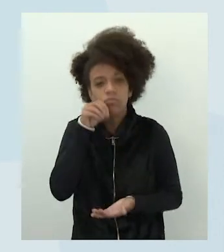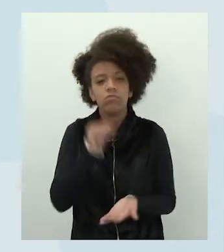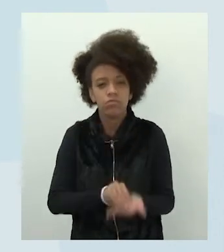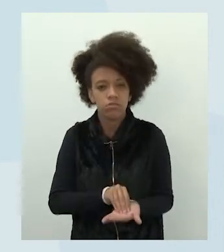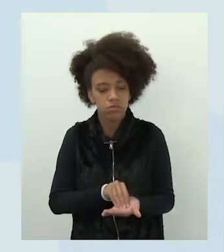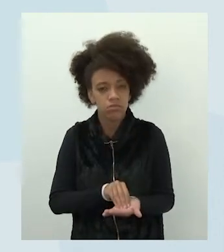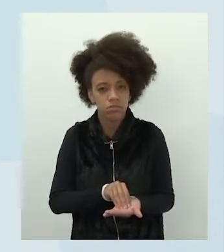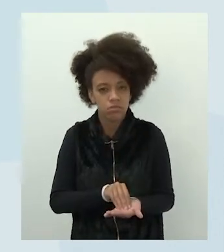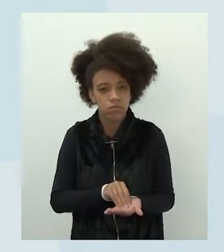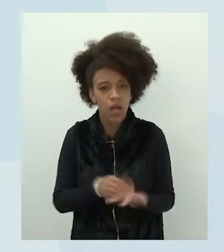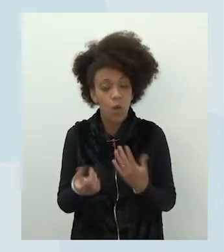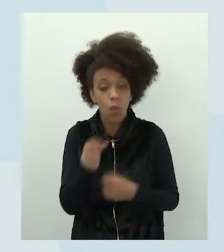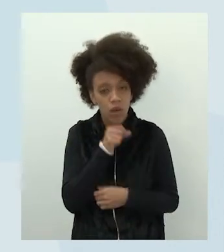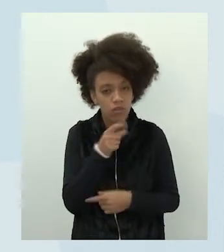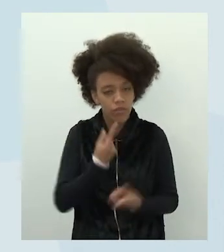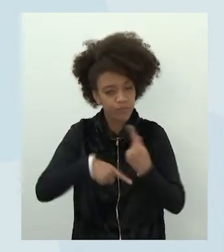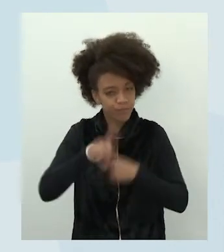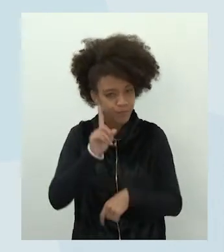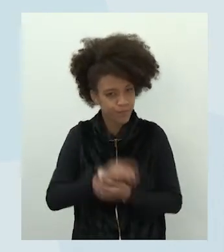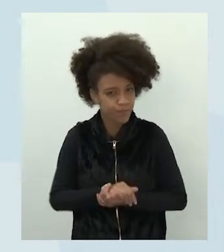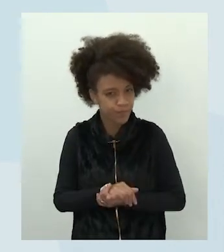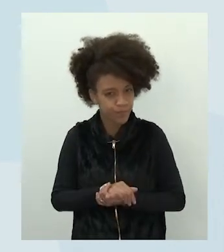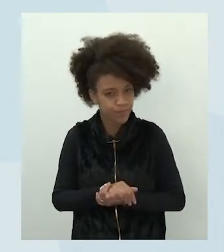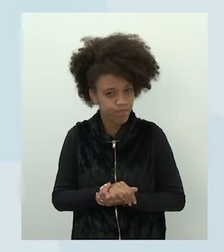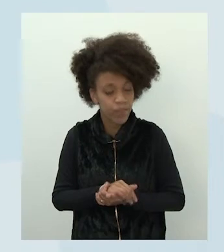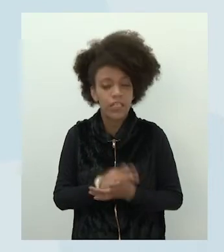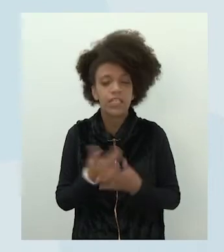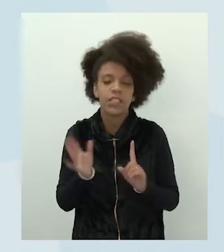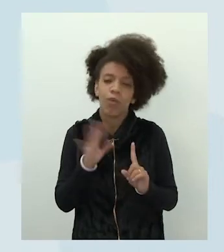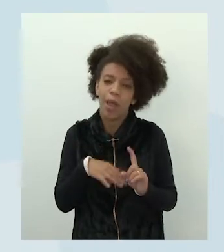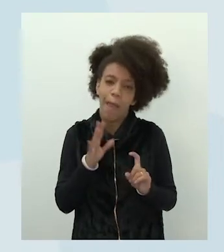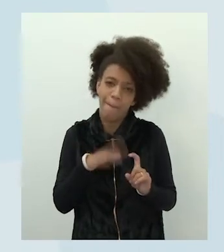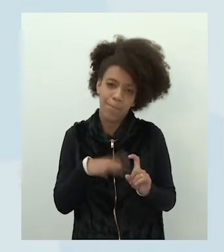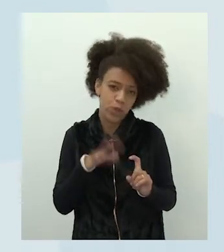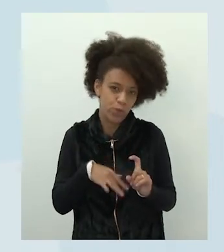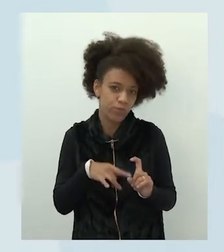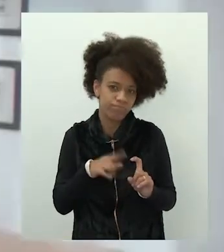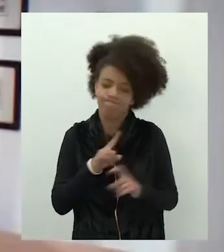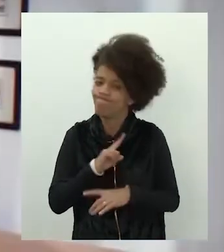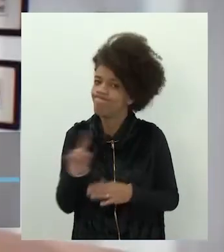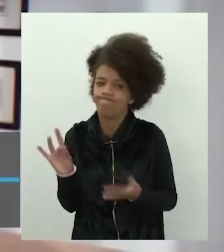quando envelhecemos? Então, isso é um mito, não é verdade.